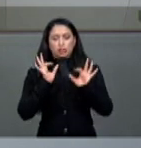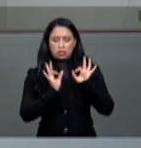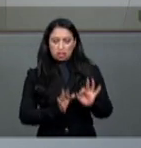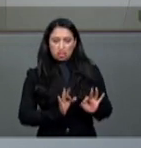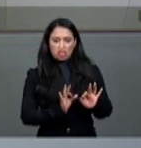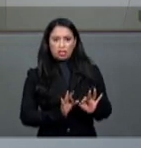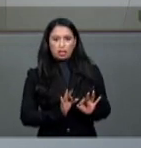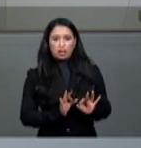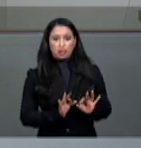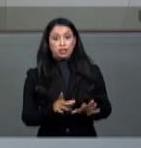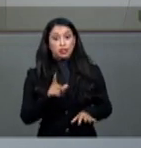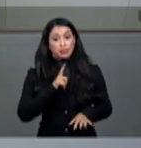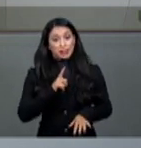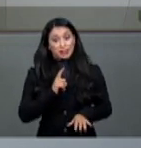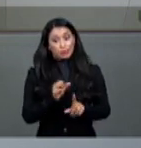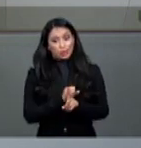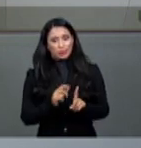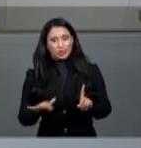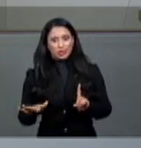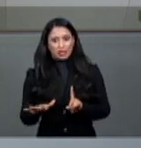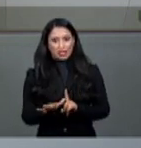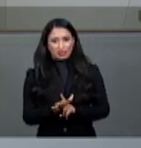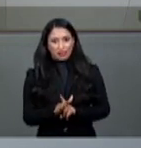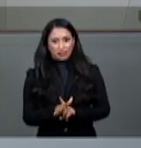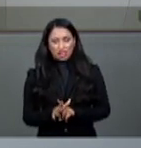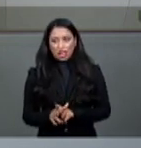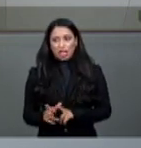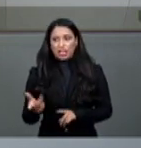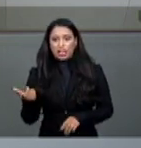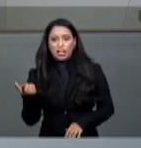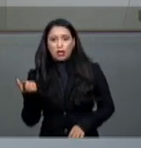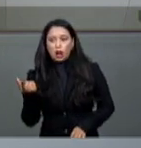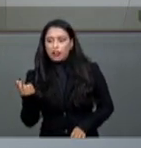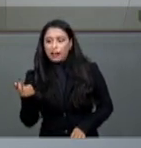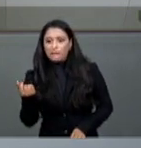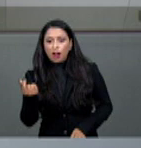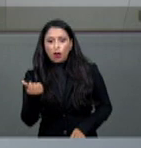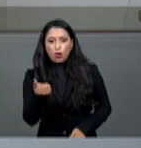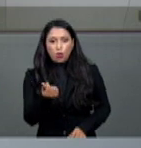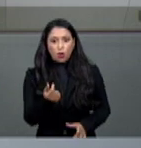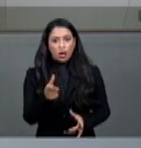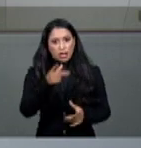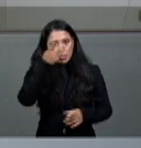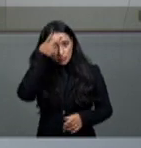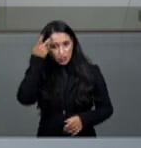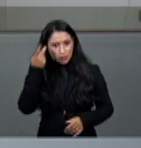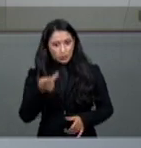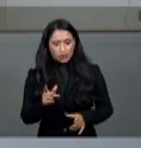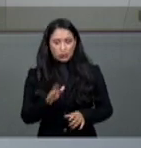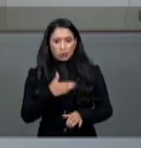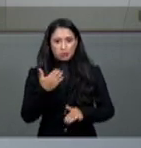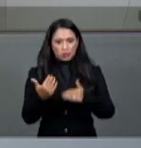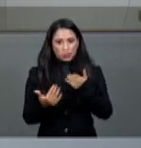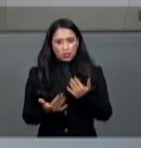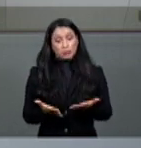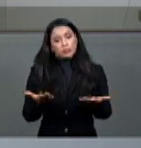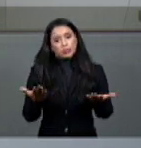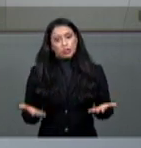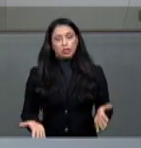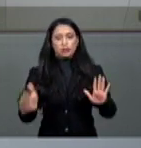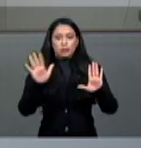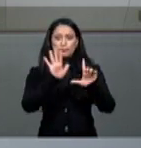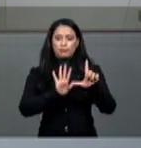em que se preci fica ainda não a vida mais até a morte das pessoas por isso mesmo este painel quer